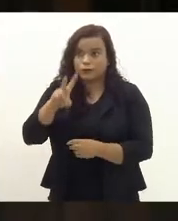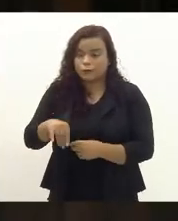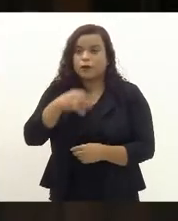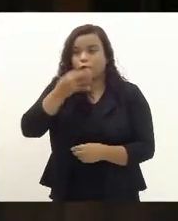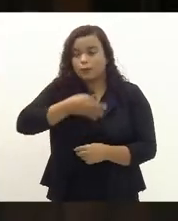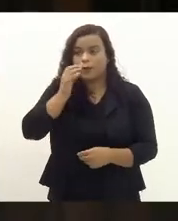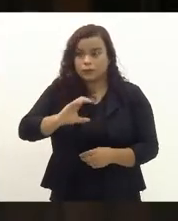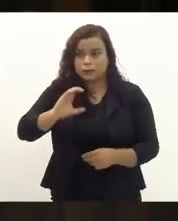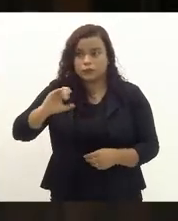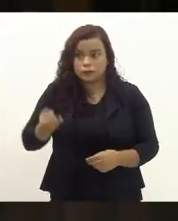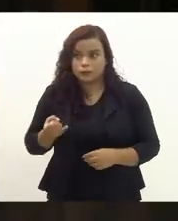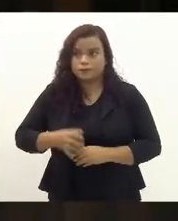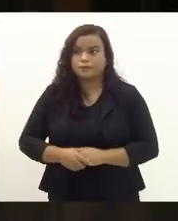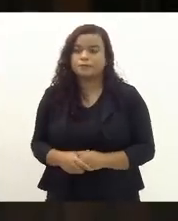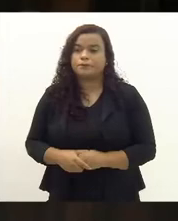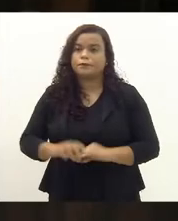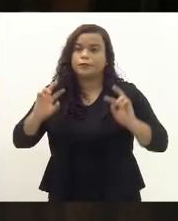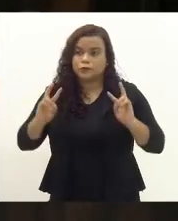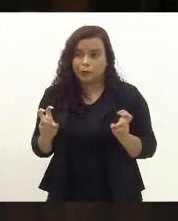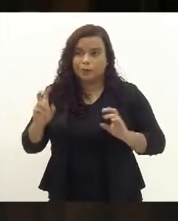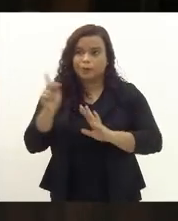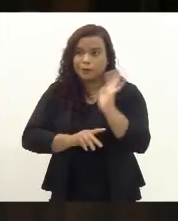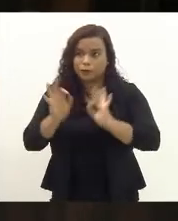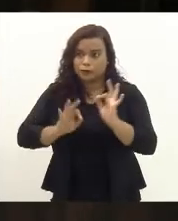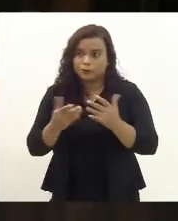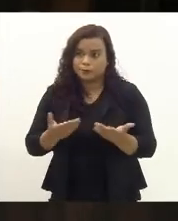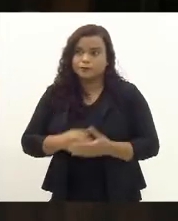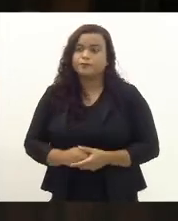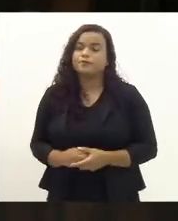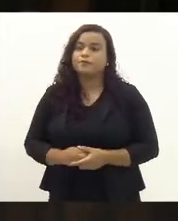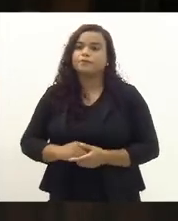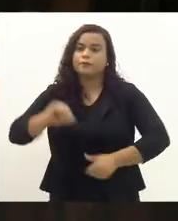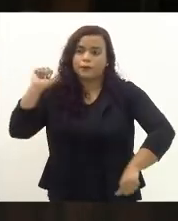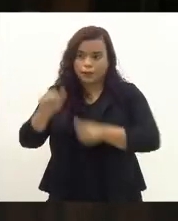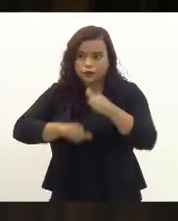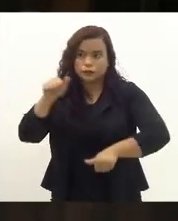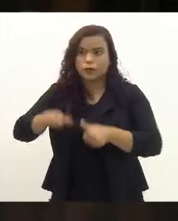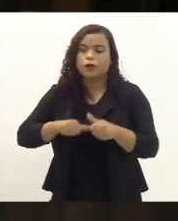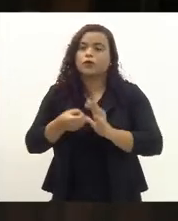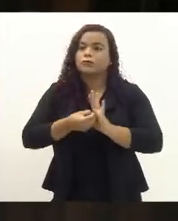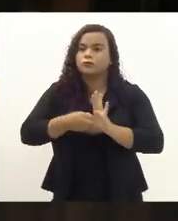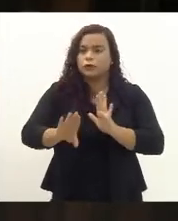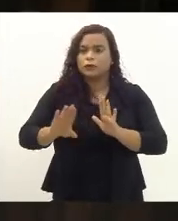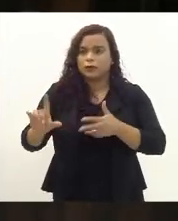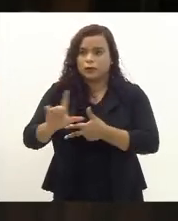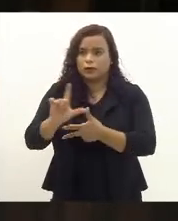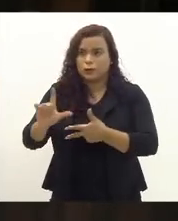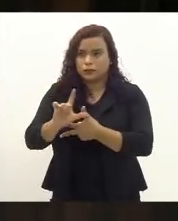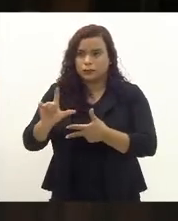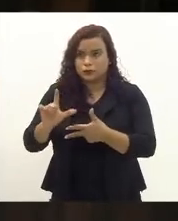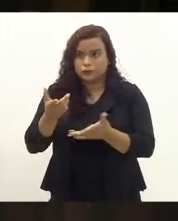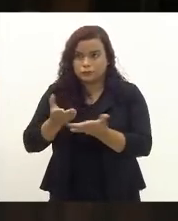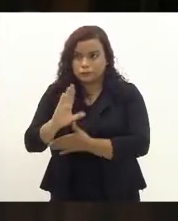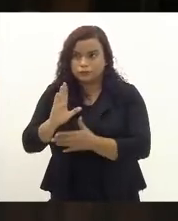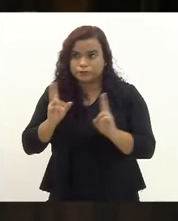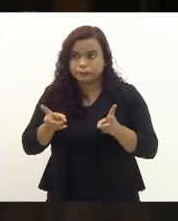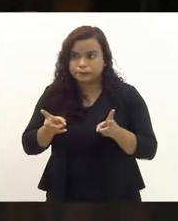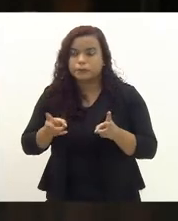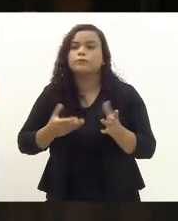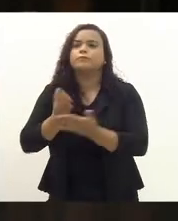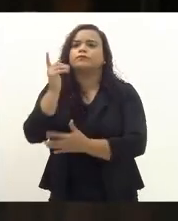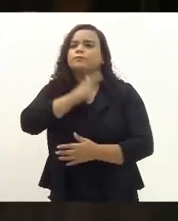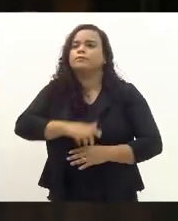justiça em relação ao projeto pela transformação em indicação Legislativa seus que a prova nesse mundo estão